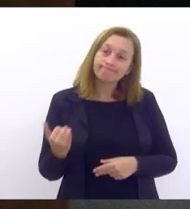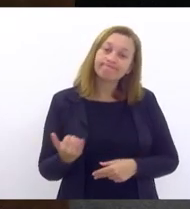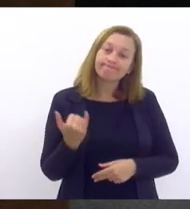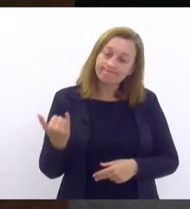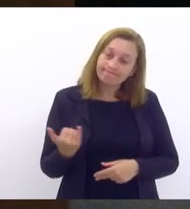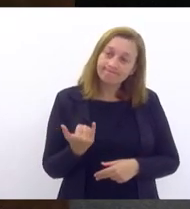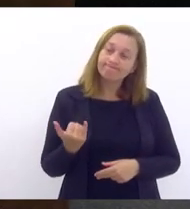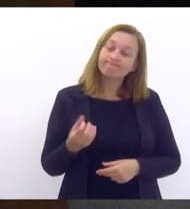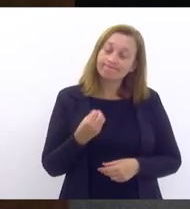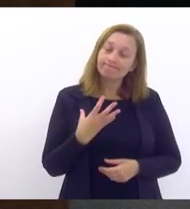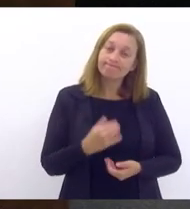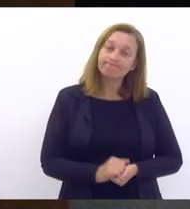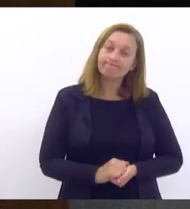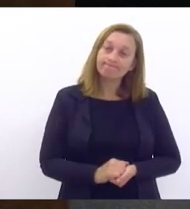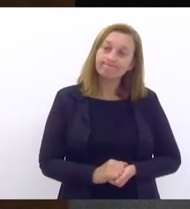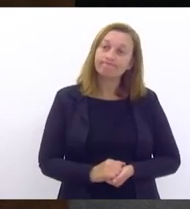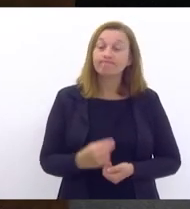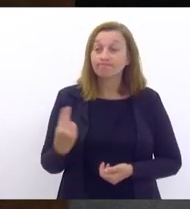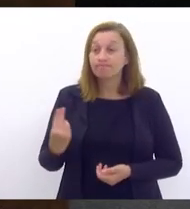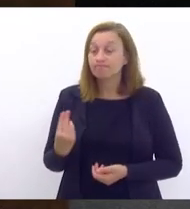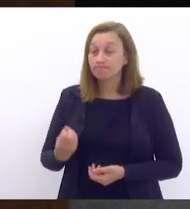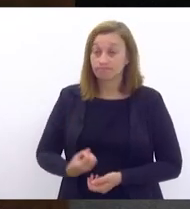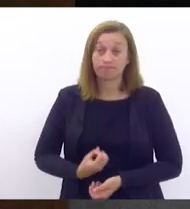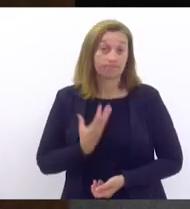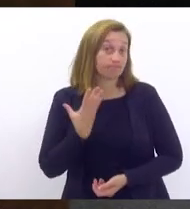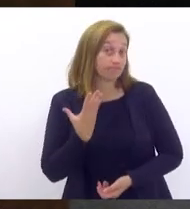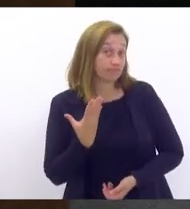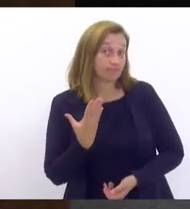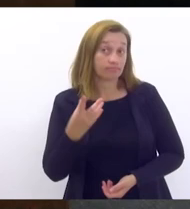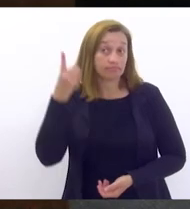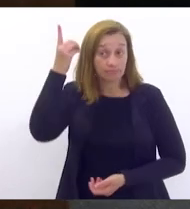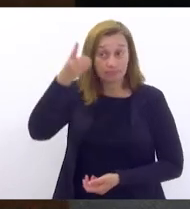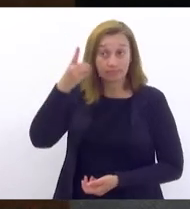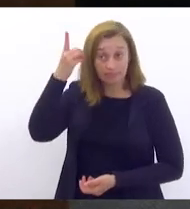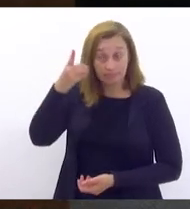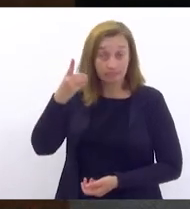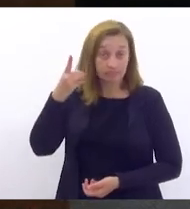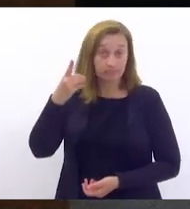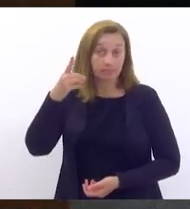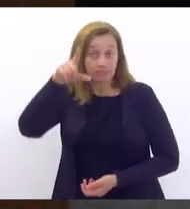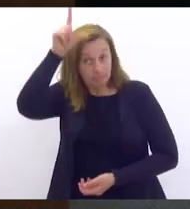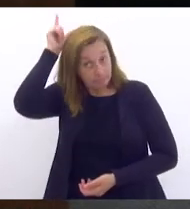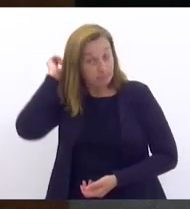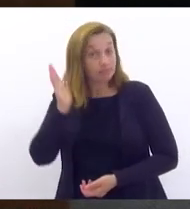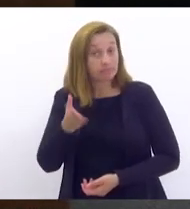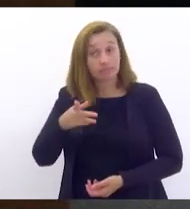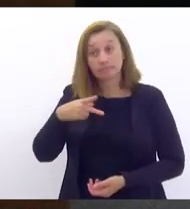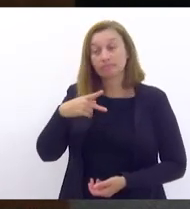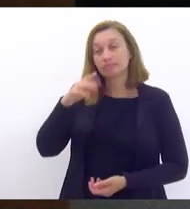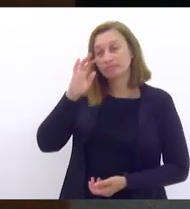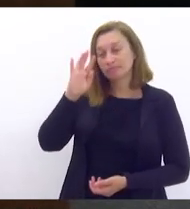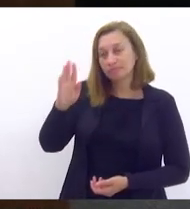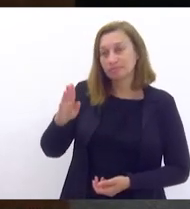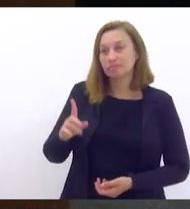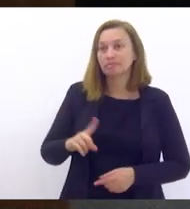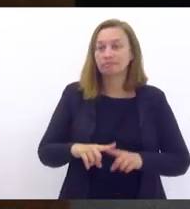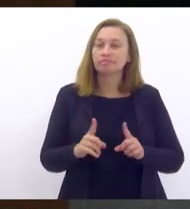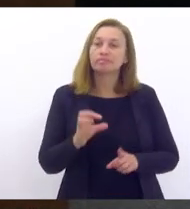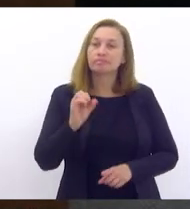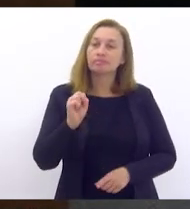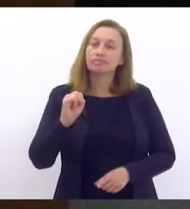é original, tem um nome poético. O deputado Luiz Paulo já está sonhando com tâmaras. Mas é o Oásis Alimentar vai dar o que